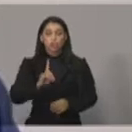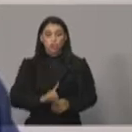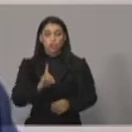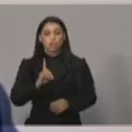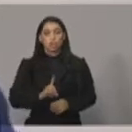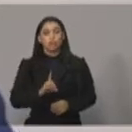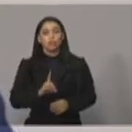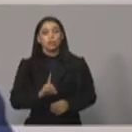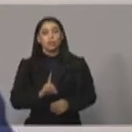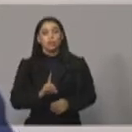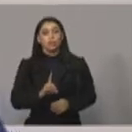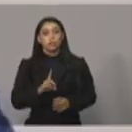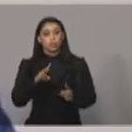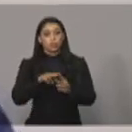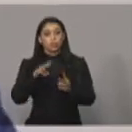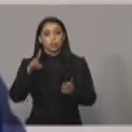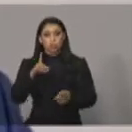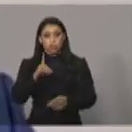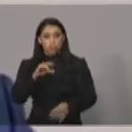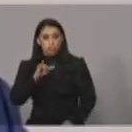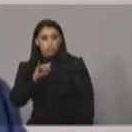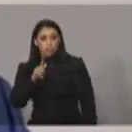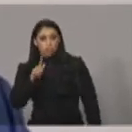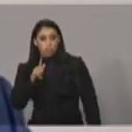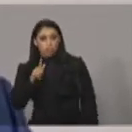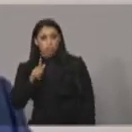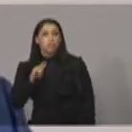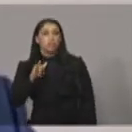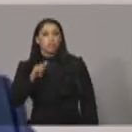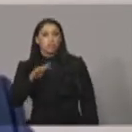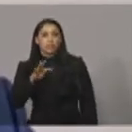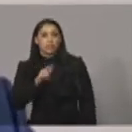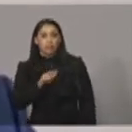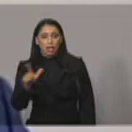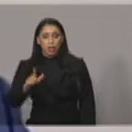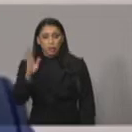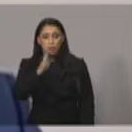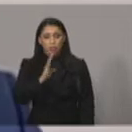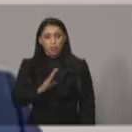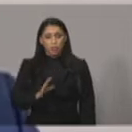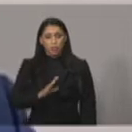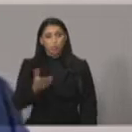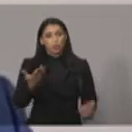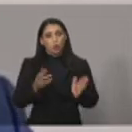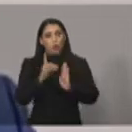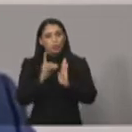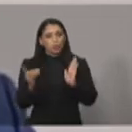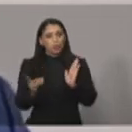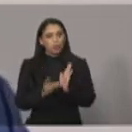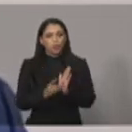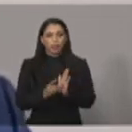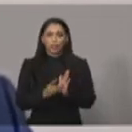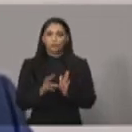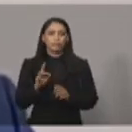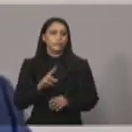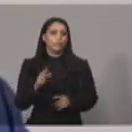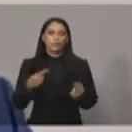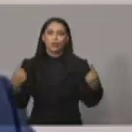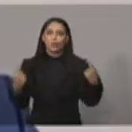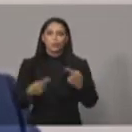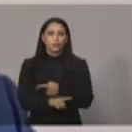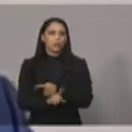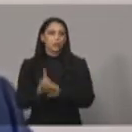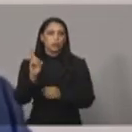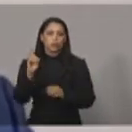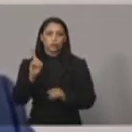Minha fala de hoje tem seu cerne na ideia de que o Decreto 10.046 é incapaz de ser lido como em acordo com uma ótica de proteção de